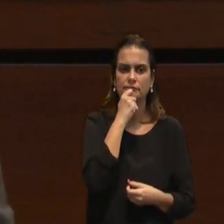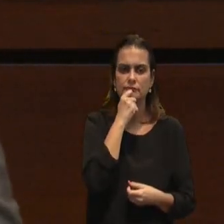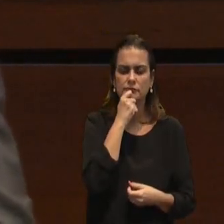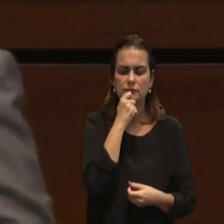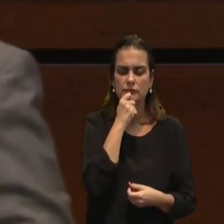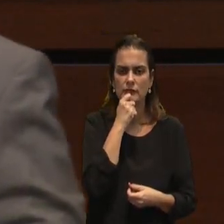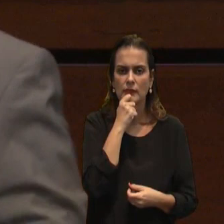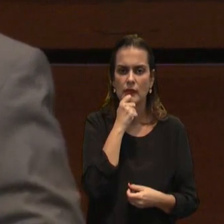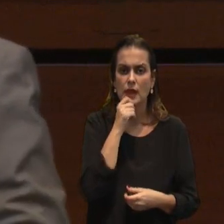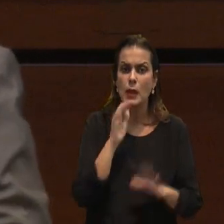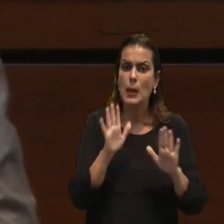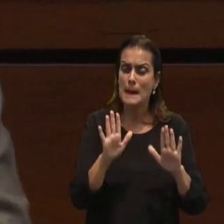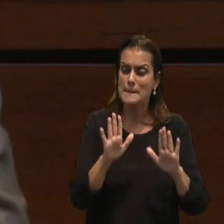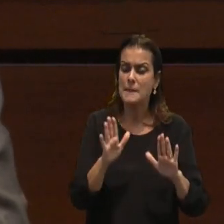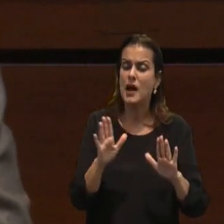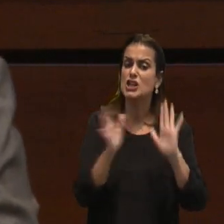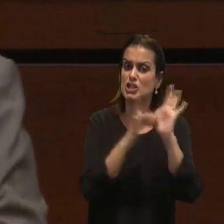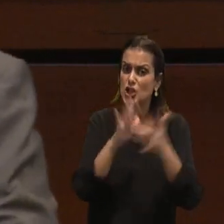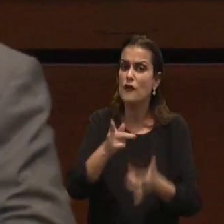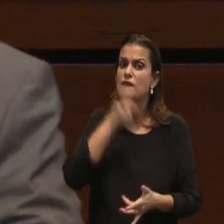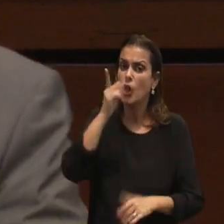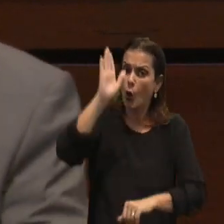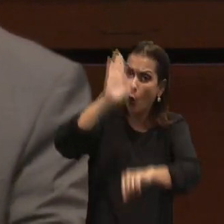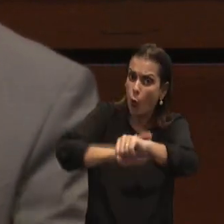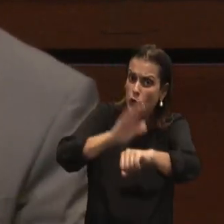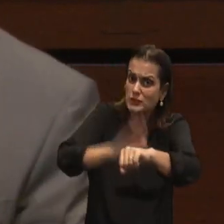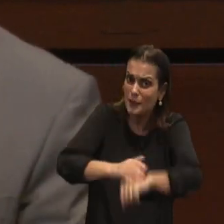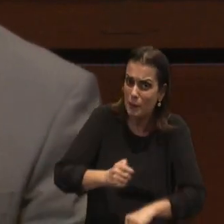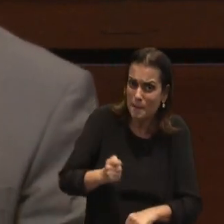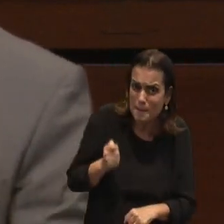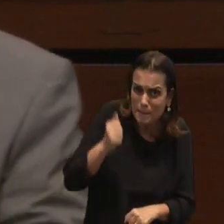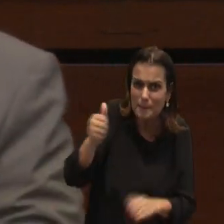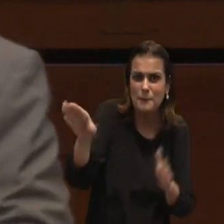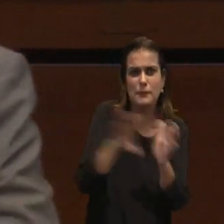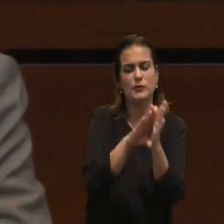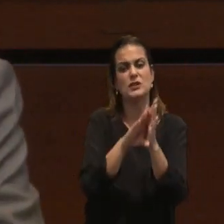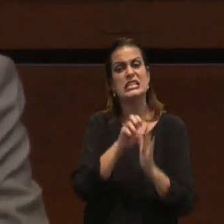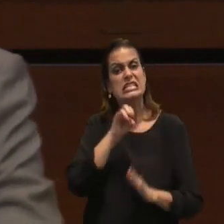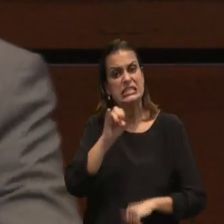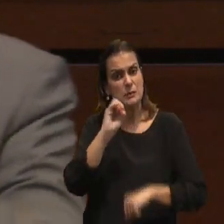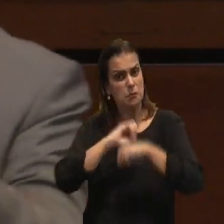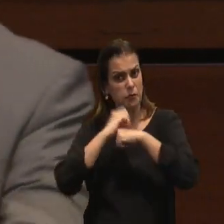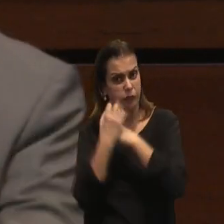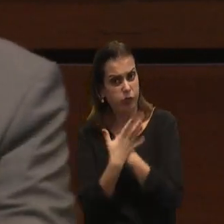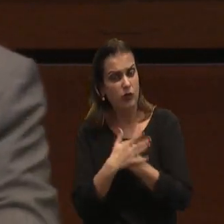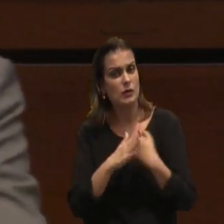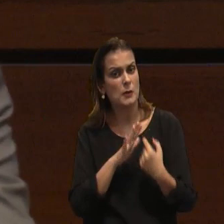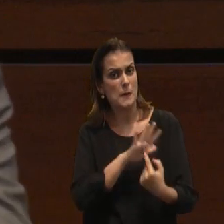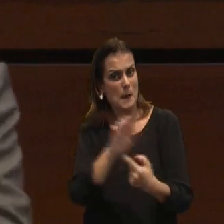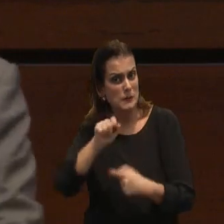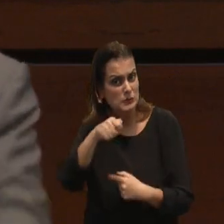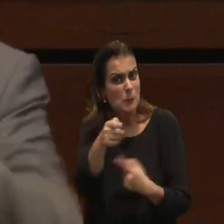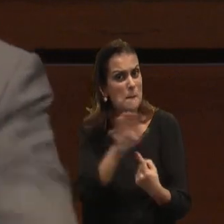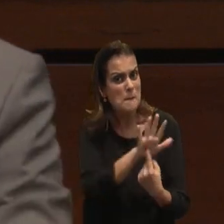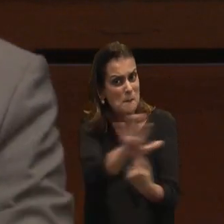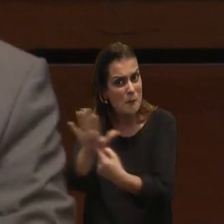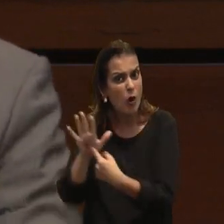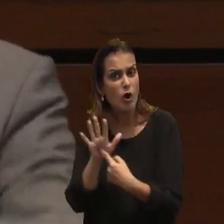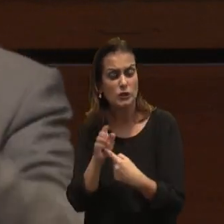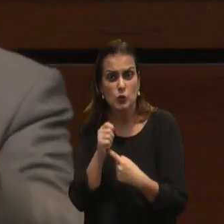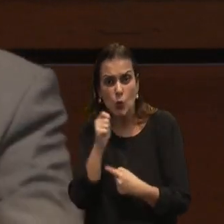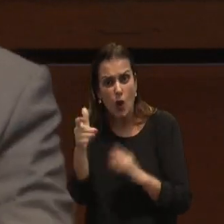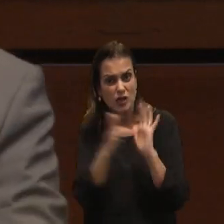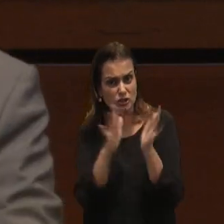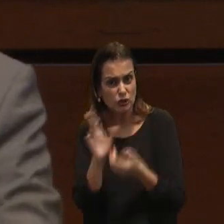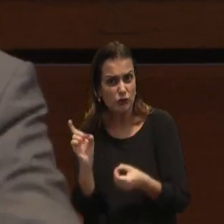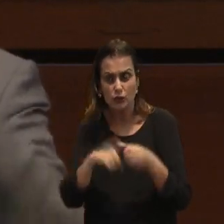e da sua volta, mas Ele disse: o tempo está próximo. Se esta pandemia é um sinal, é um indício da volta de Cristo,